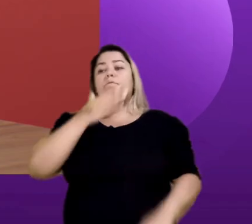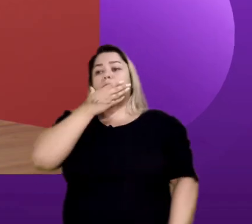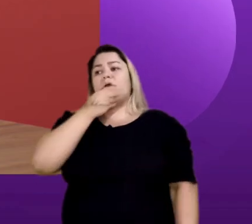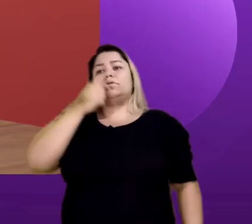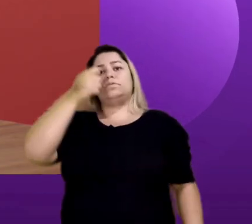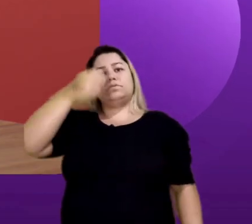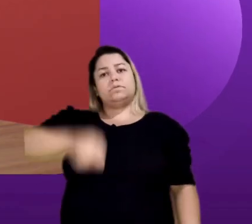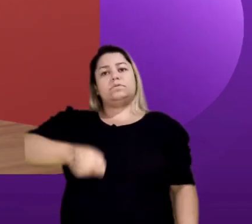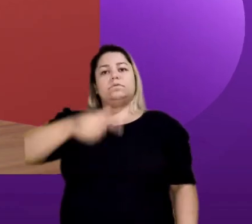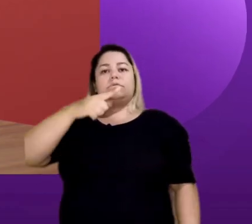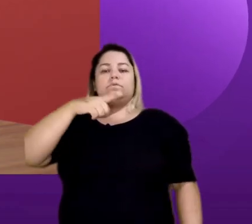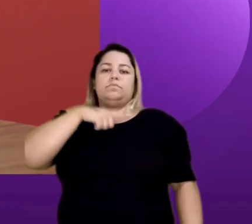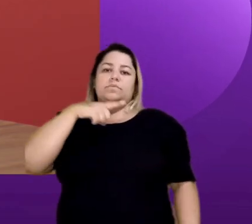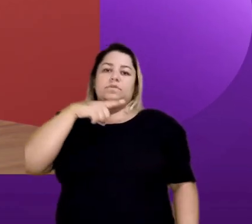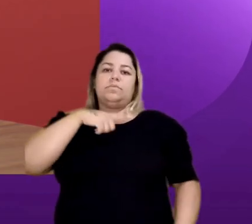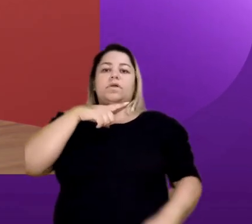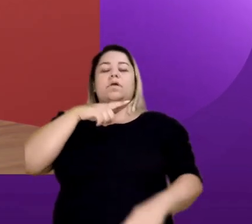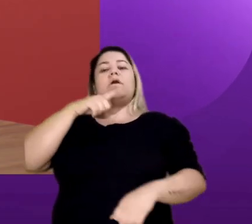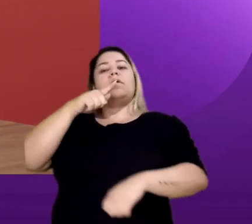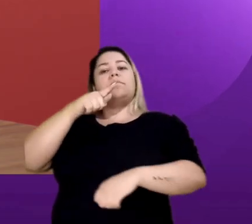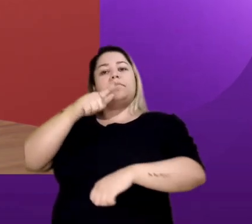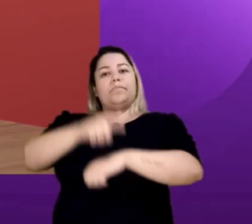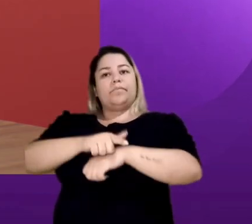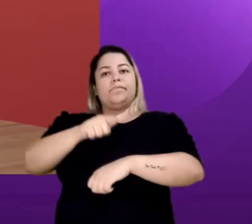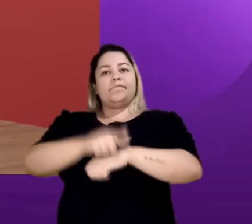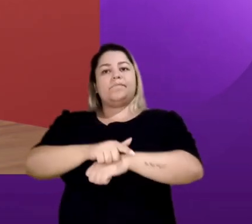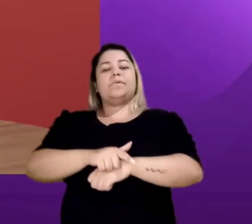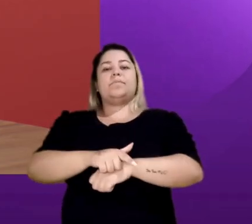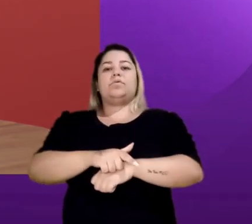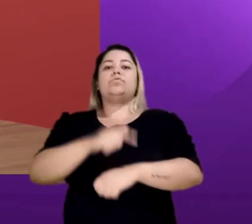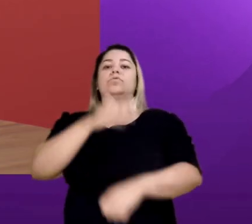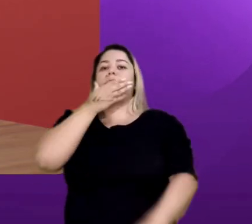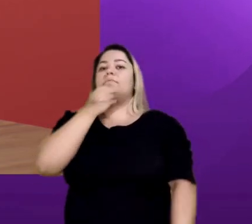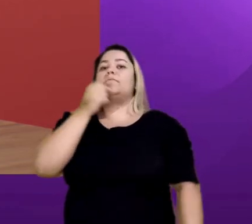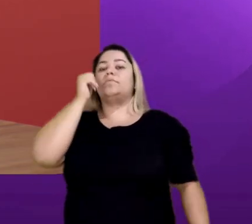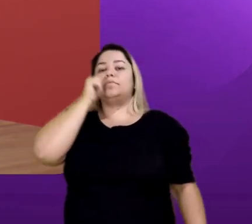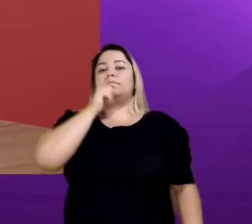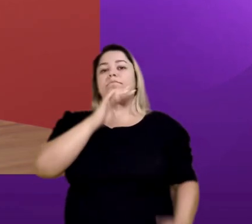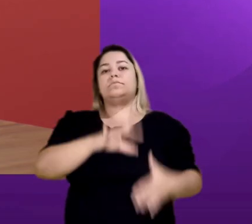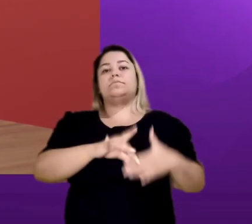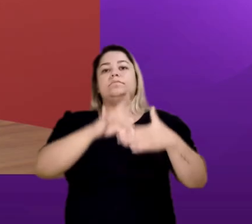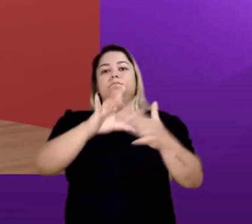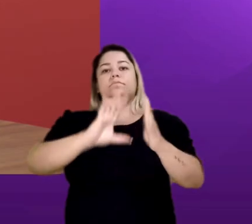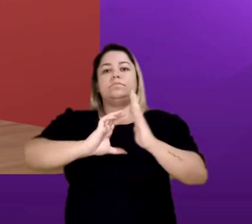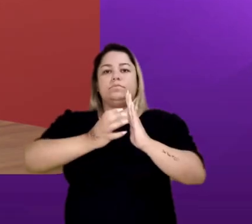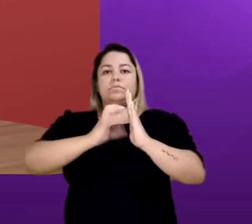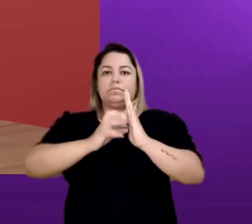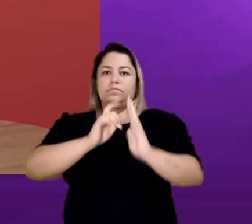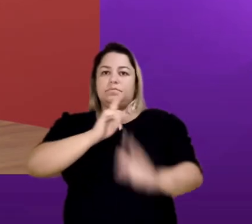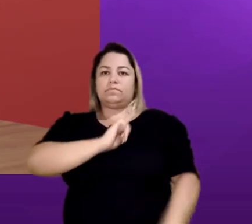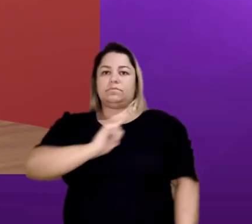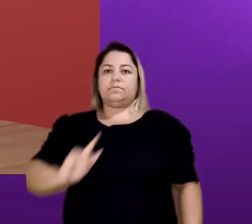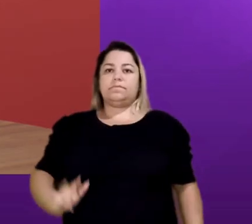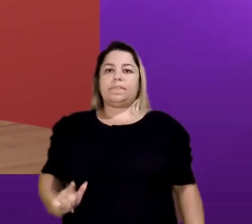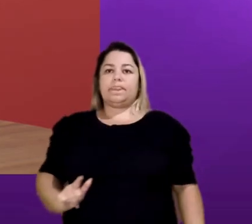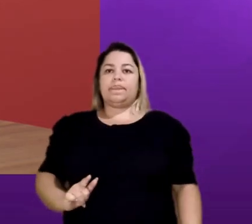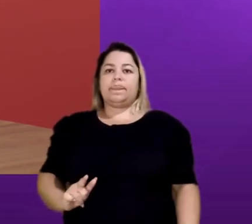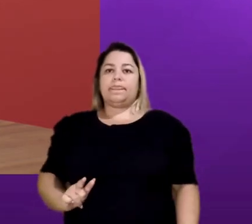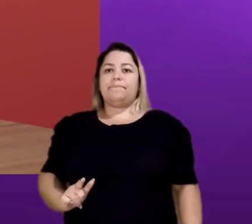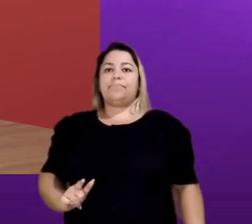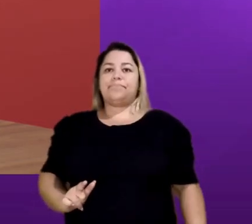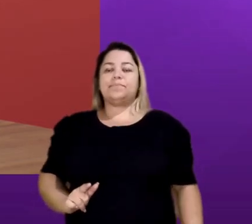de homens e mulheres, ver o maior líder hoje nosso no partido e no governo sendo